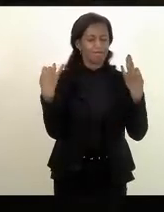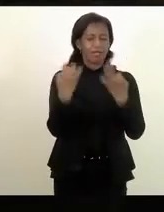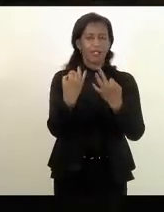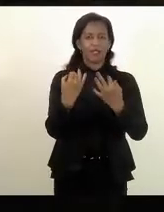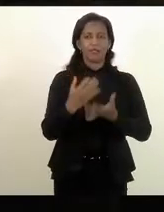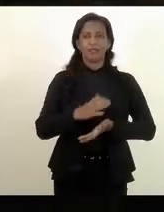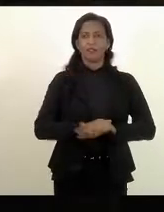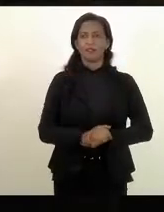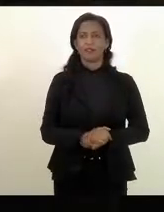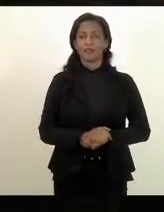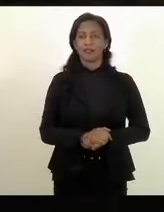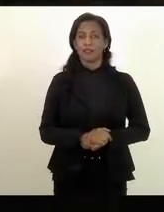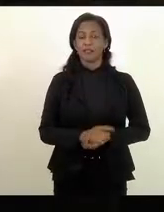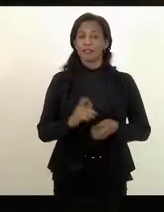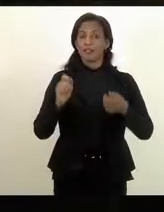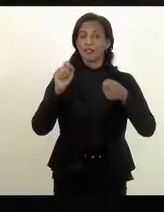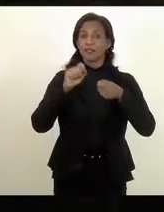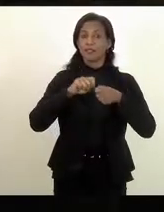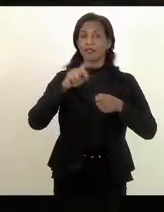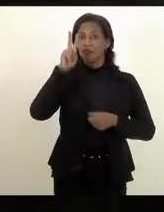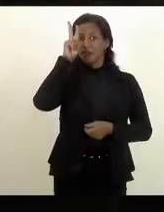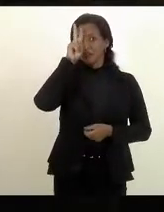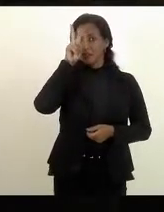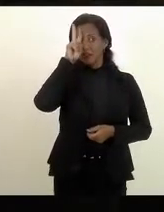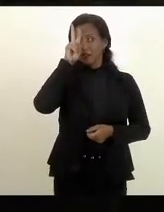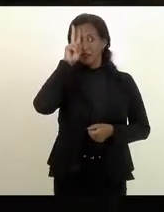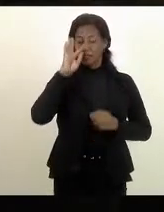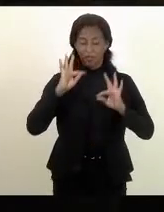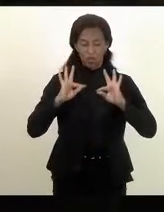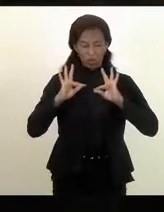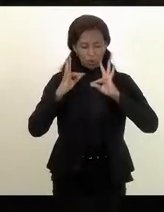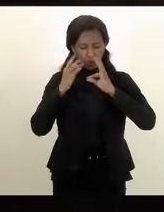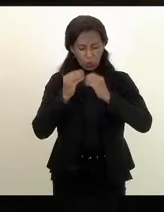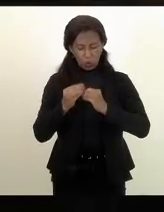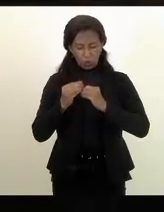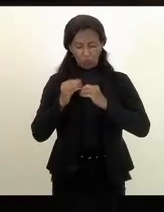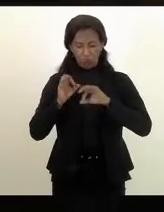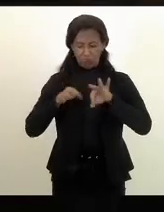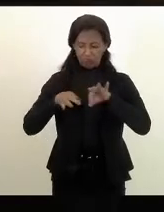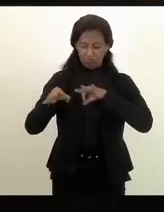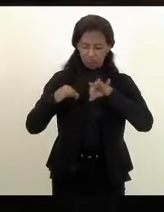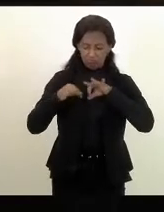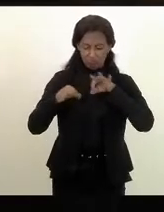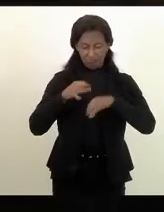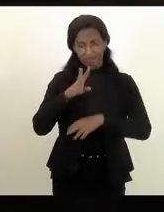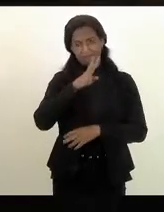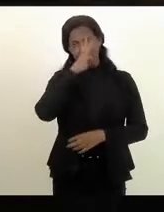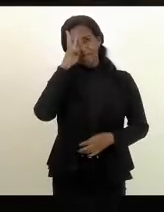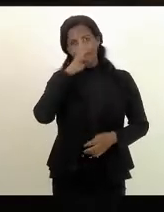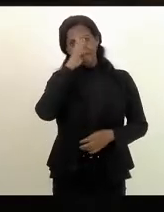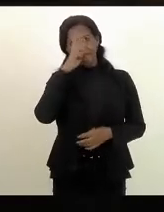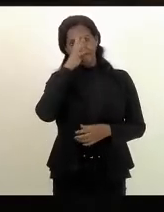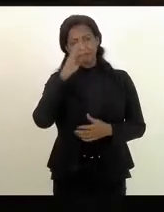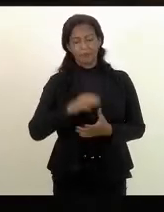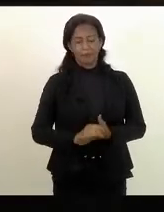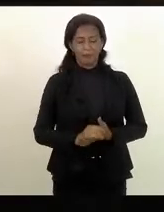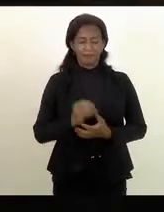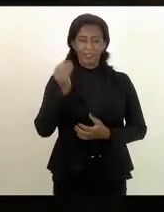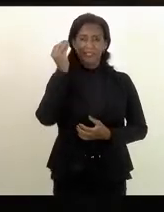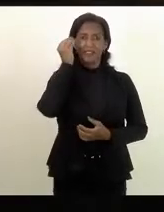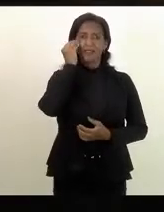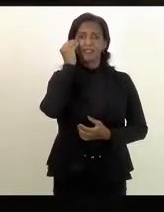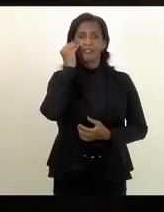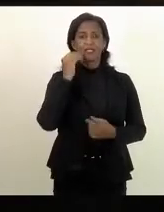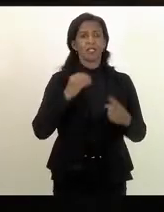e me fez lembrar do dia em que todos de forma de uma maneira absurda e aterradora assistimos um